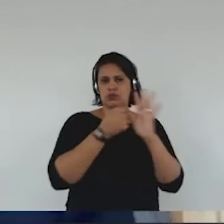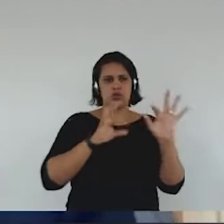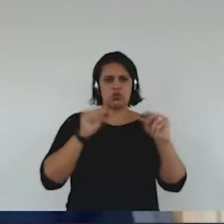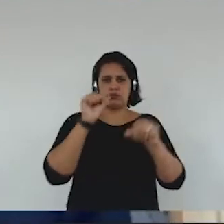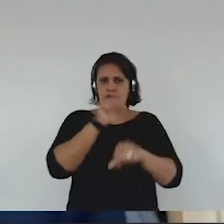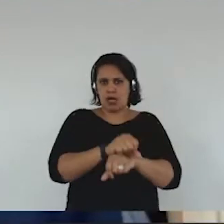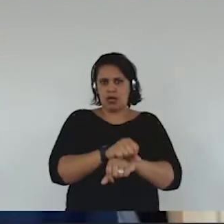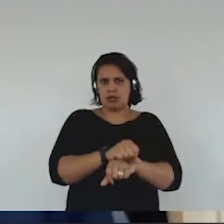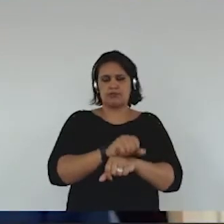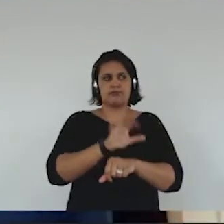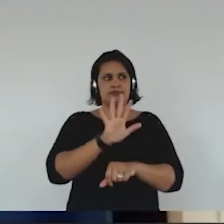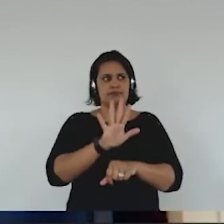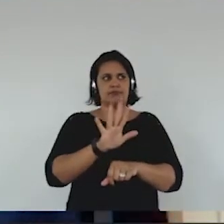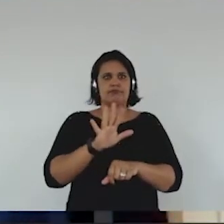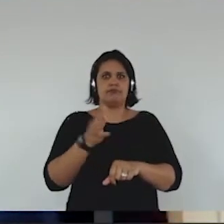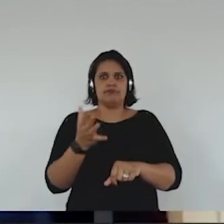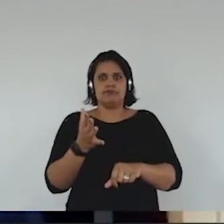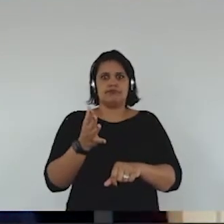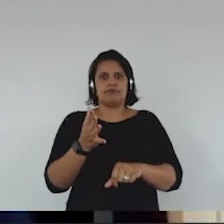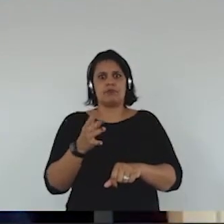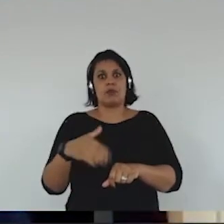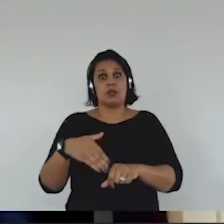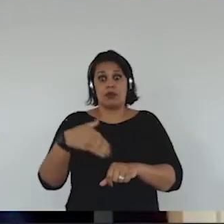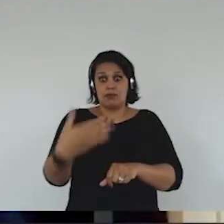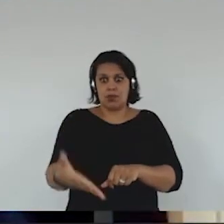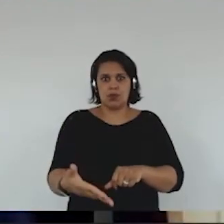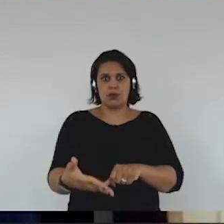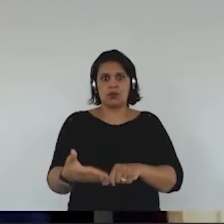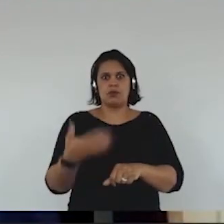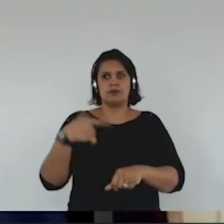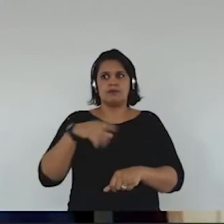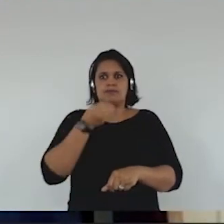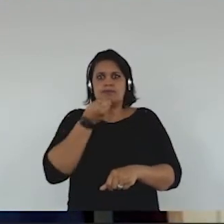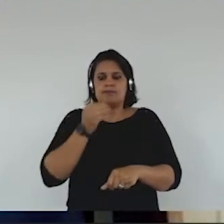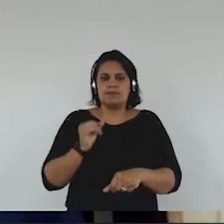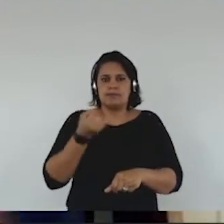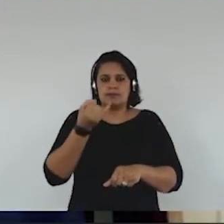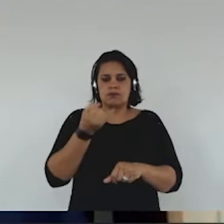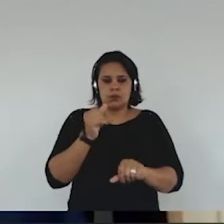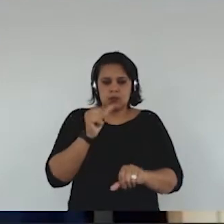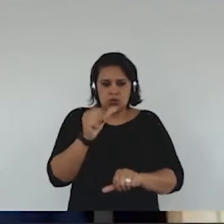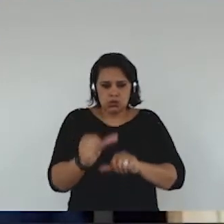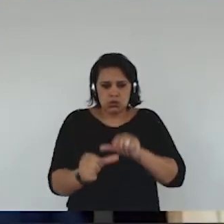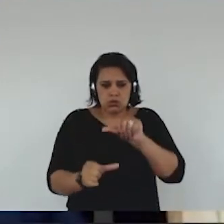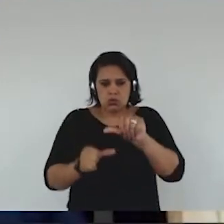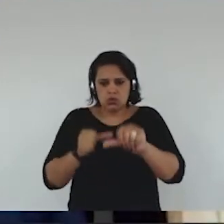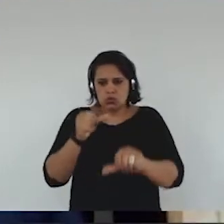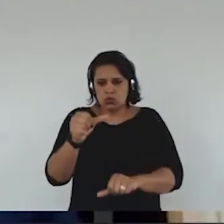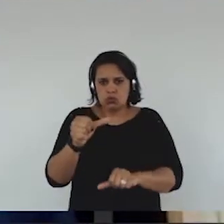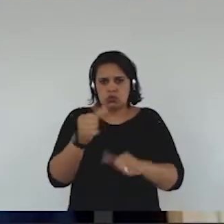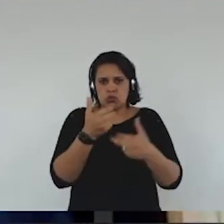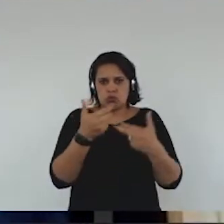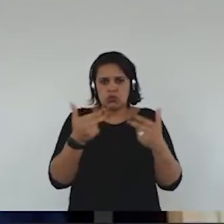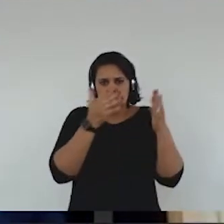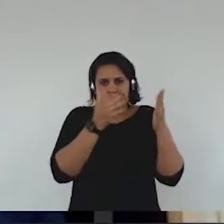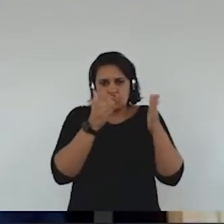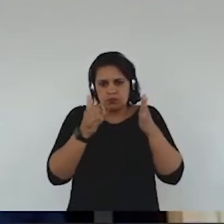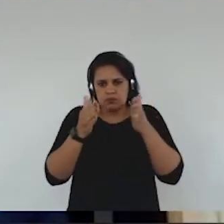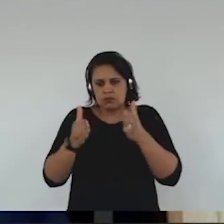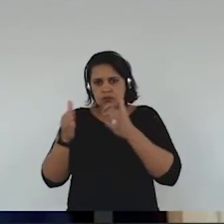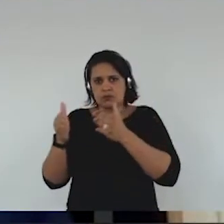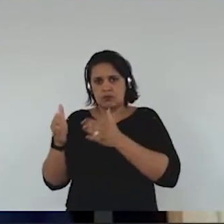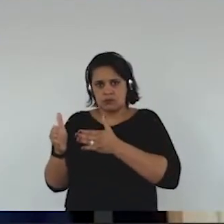atividades, mas também, em seguida, e se aproveitando de uma alteração de paradigma na forma de prestar os